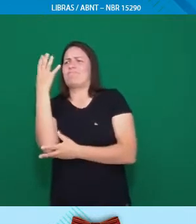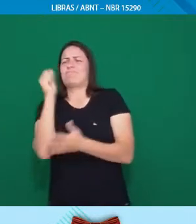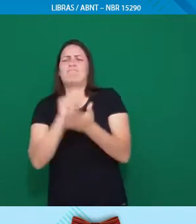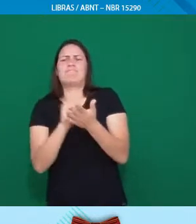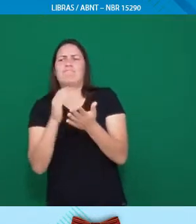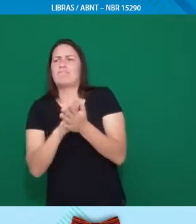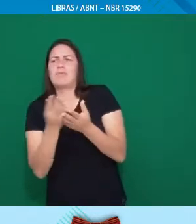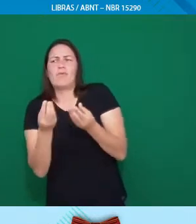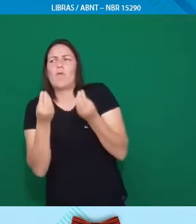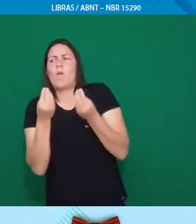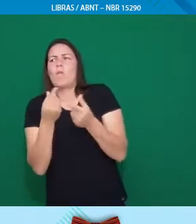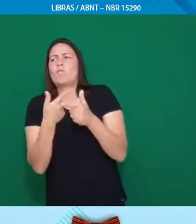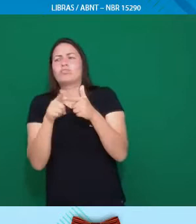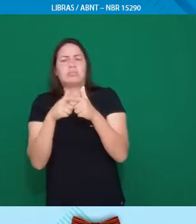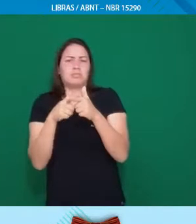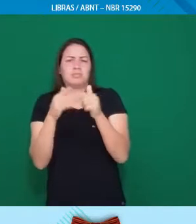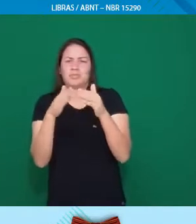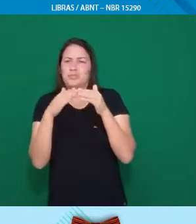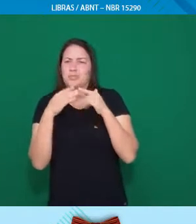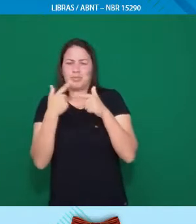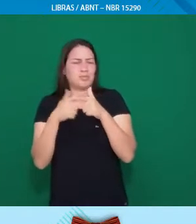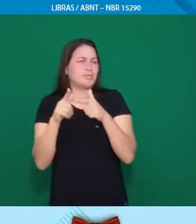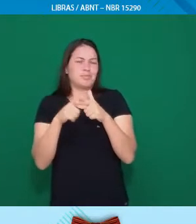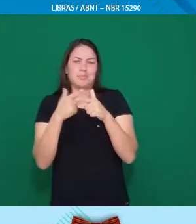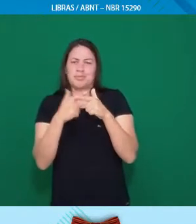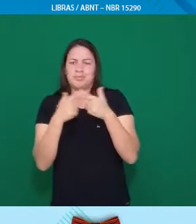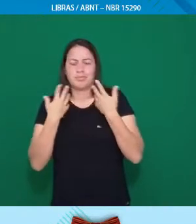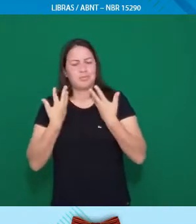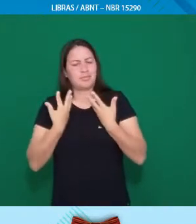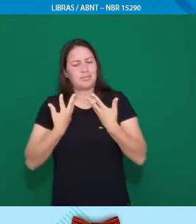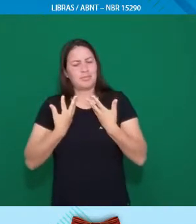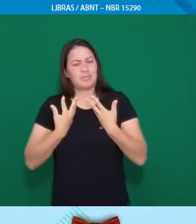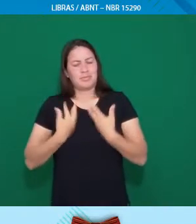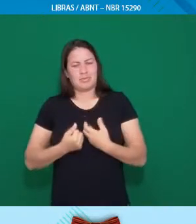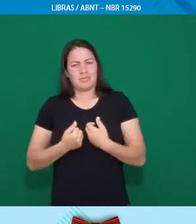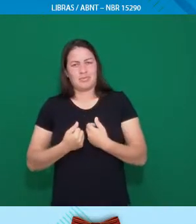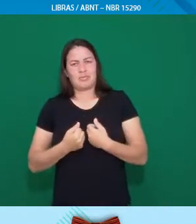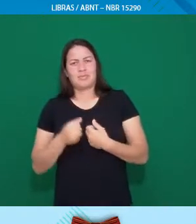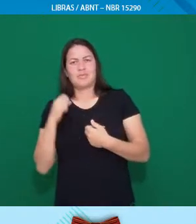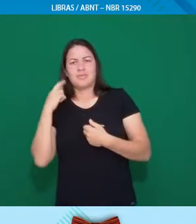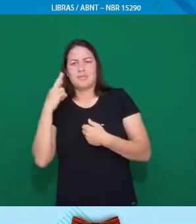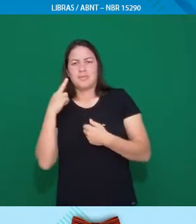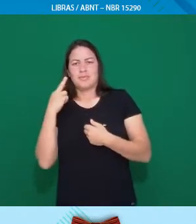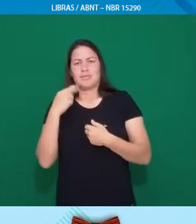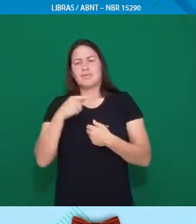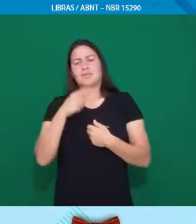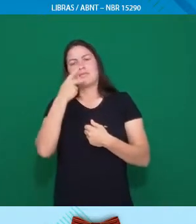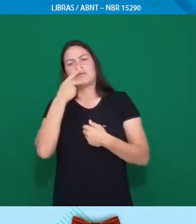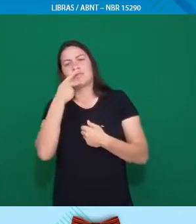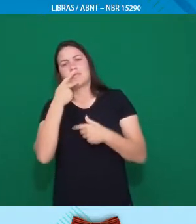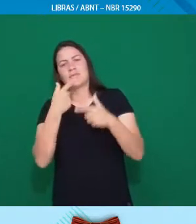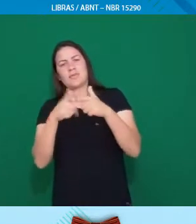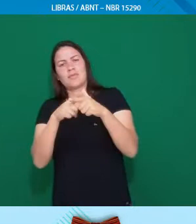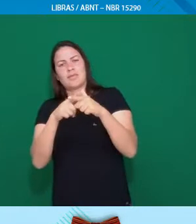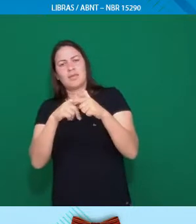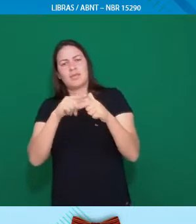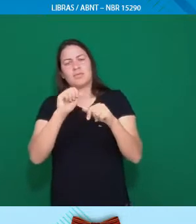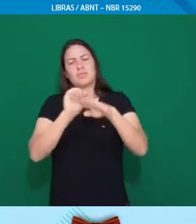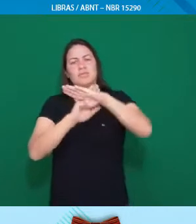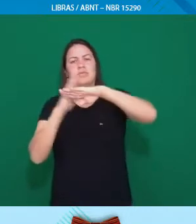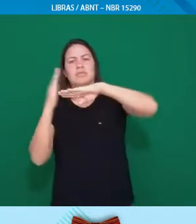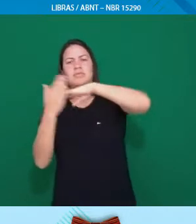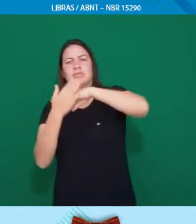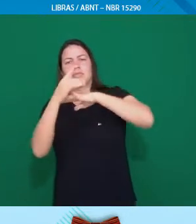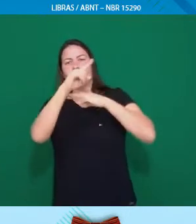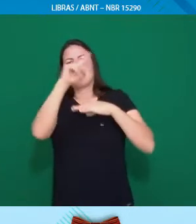Não tem lógica uma situação desse dessa sabe então é até o Pedro depois vai trazer uma situação lá do loteamento